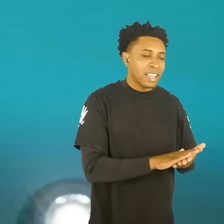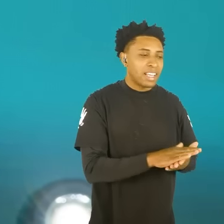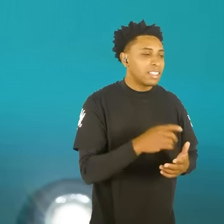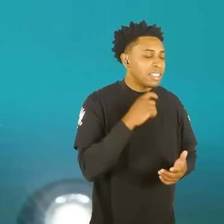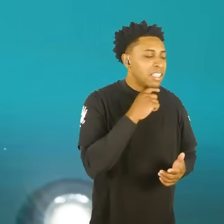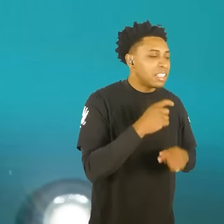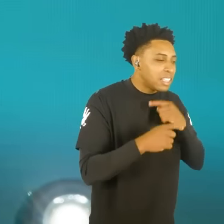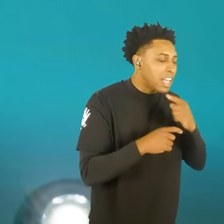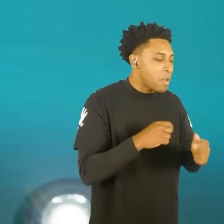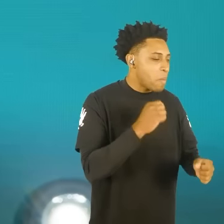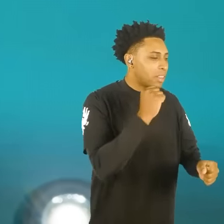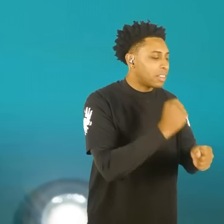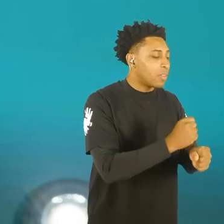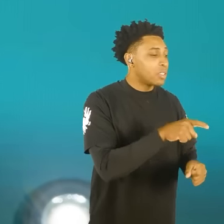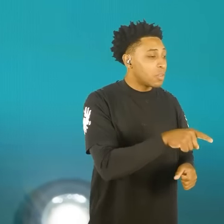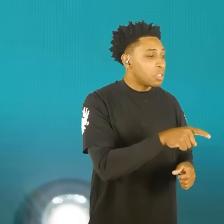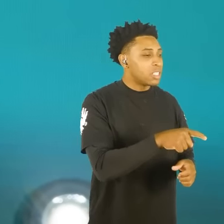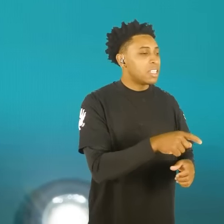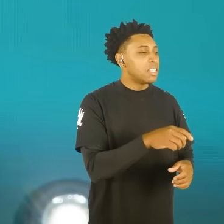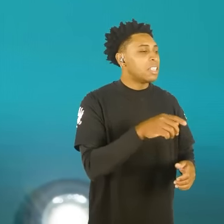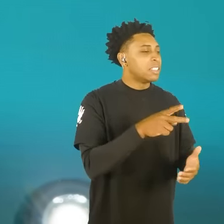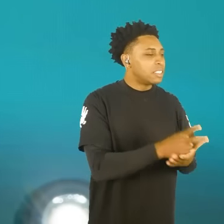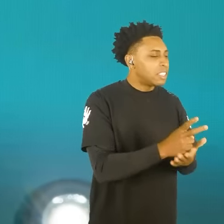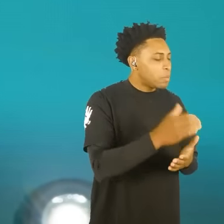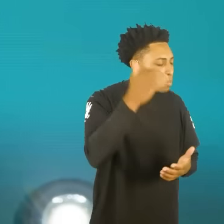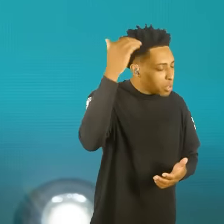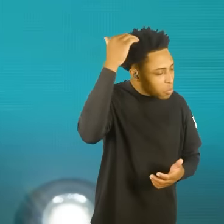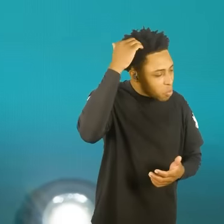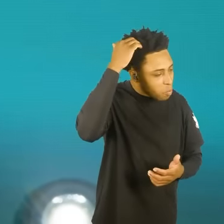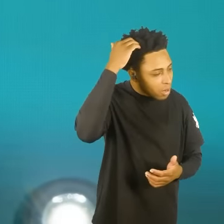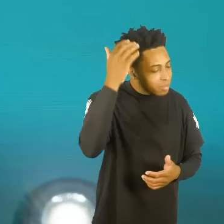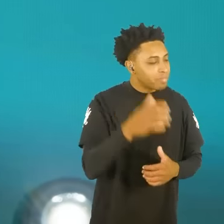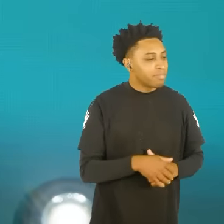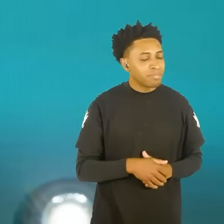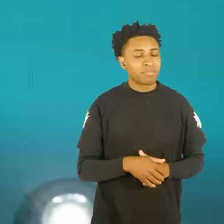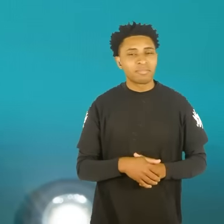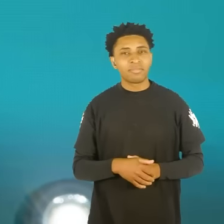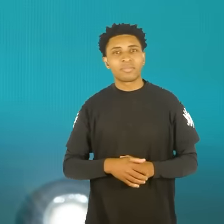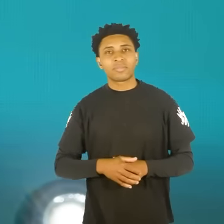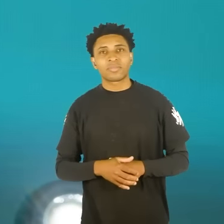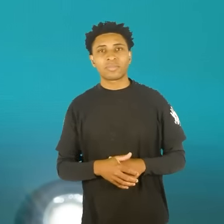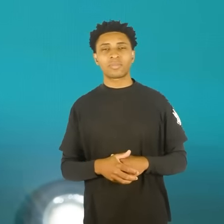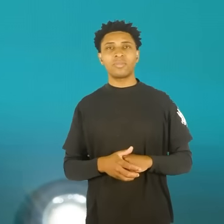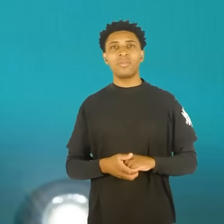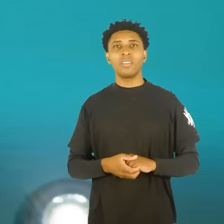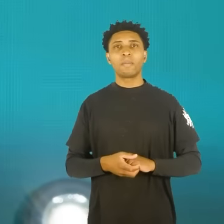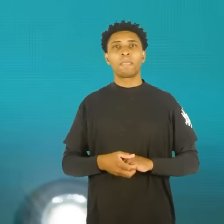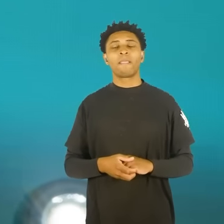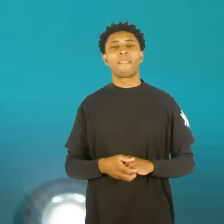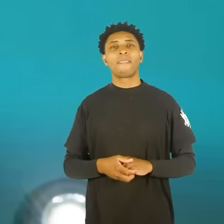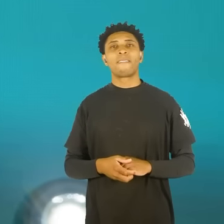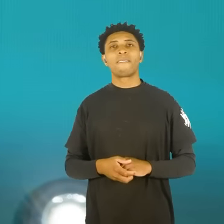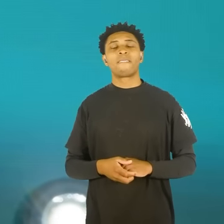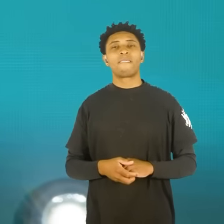está dizendo: você vai viver com a sua culpa. E aí vem um dos textos mais tristes da Bíblia. Põe